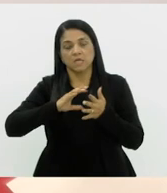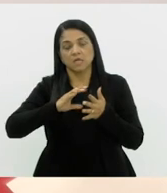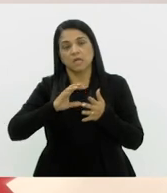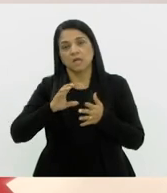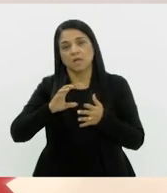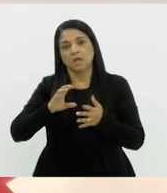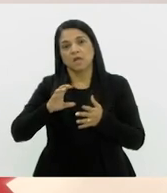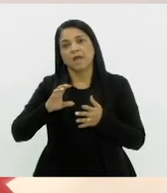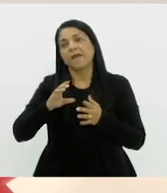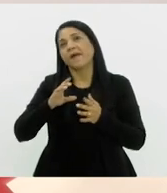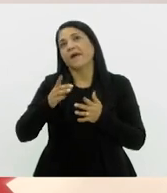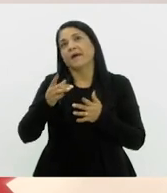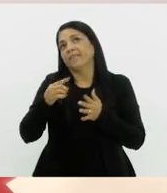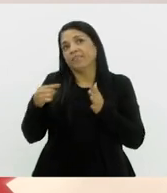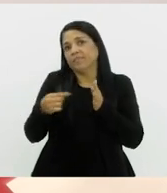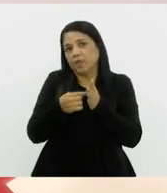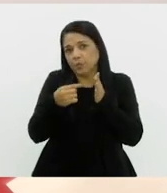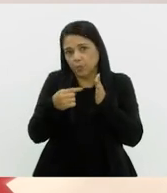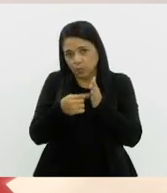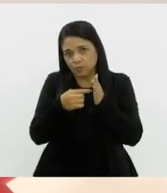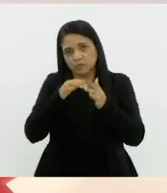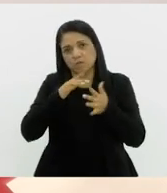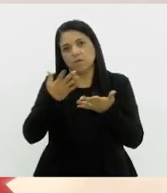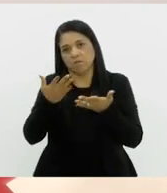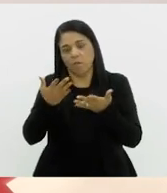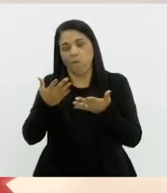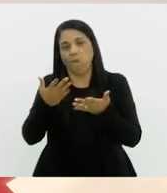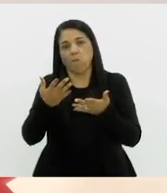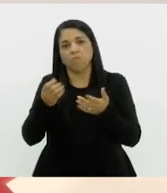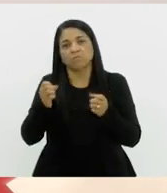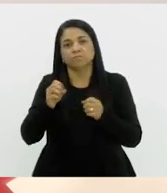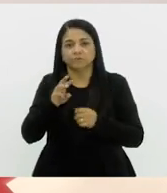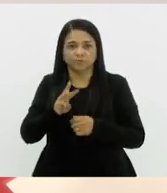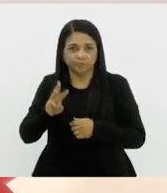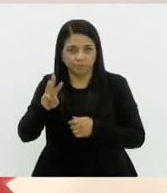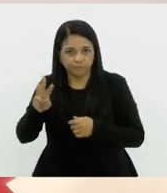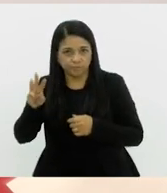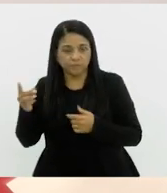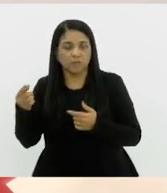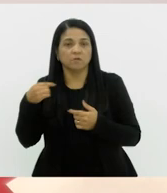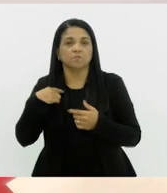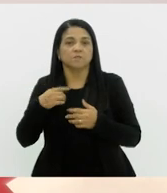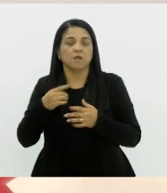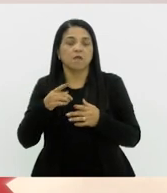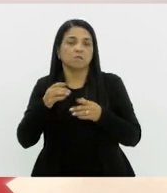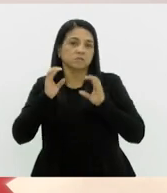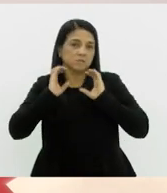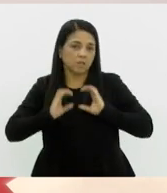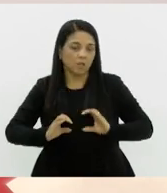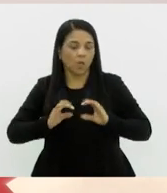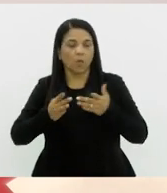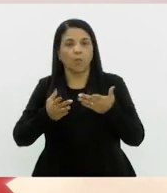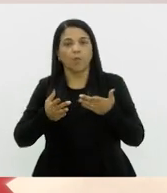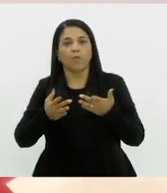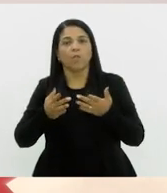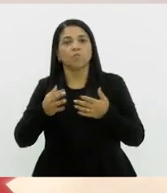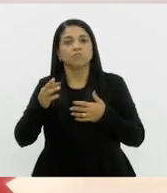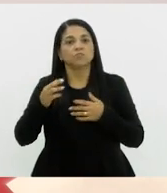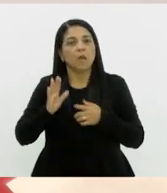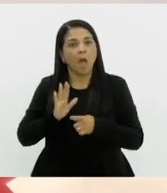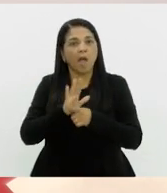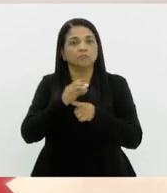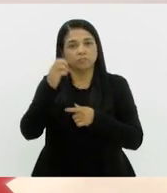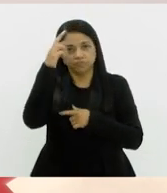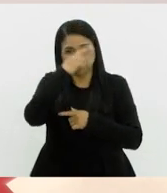possam, não com a obrigação, né, mas como uma possibilidade, contribuir, né, civicamente, né, para essa fiscalização.